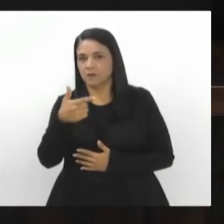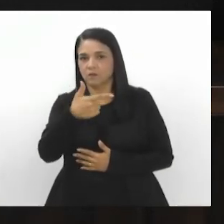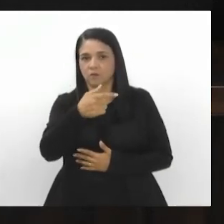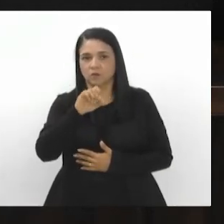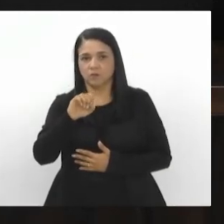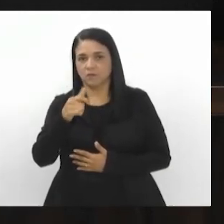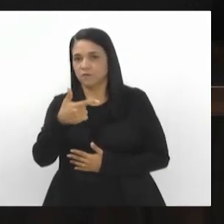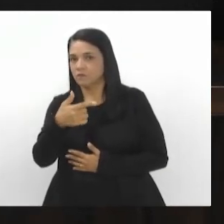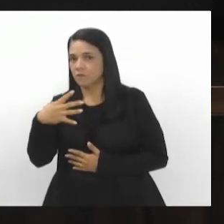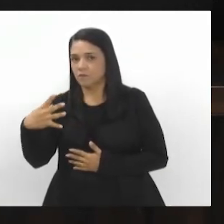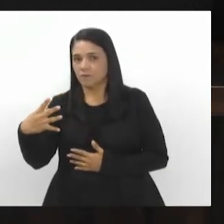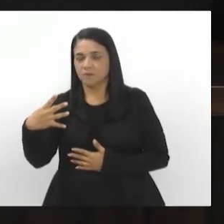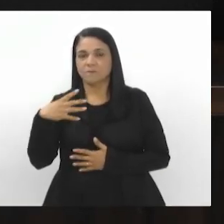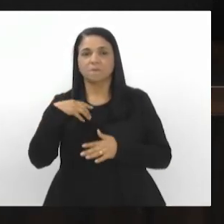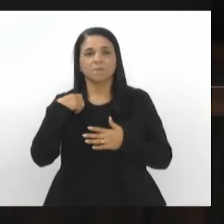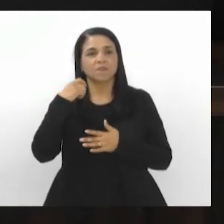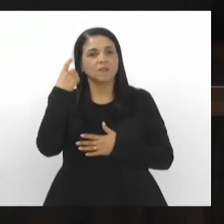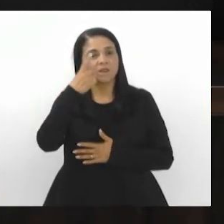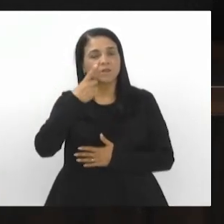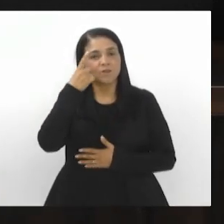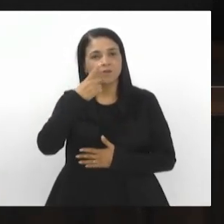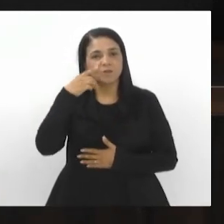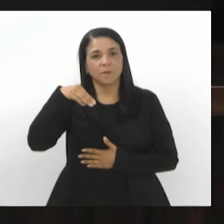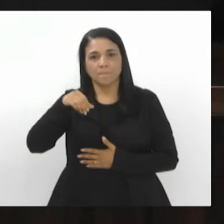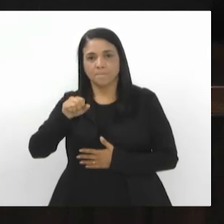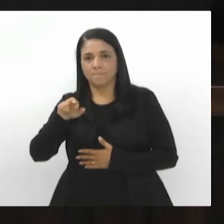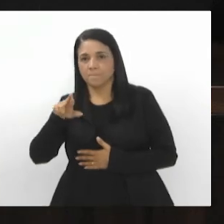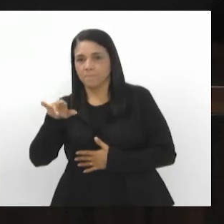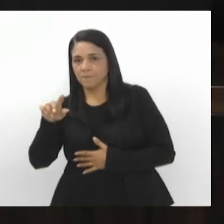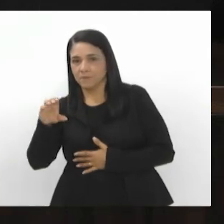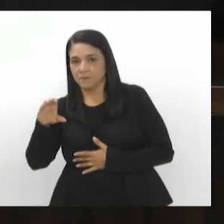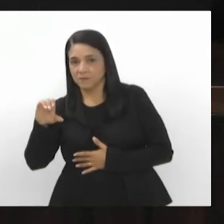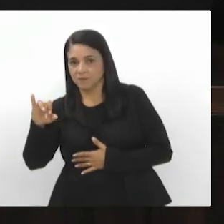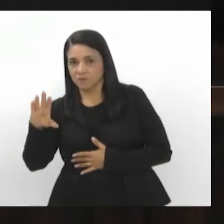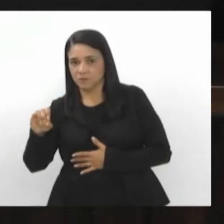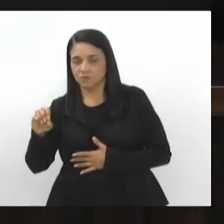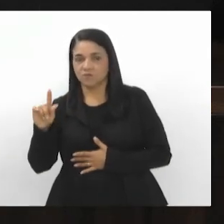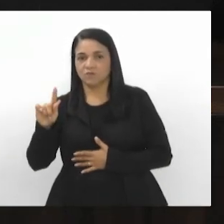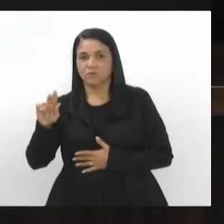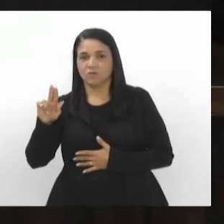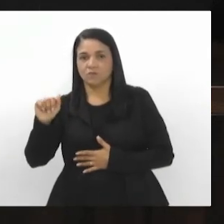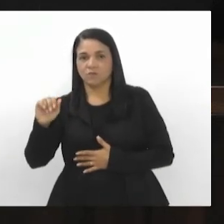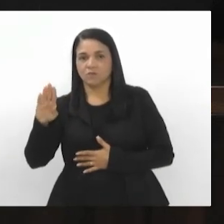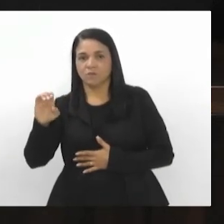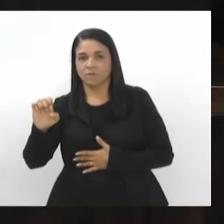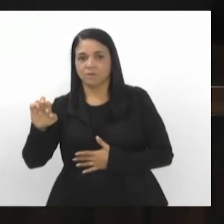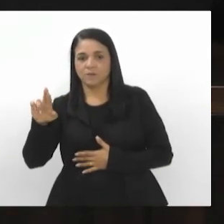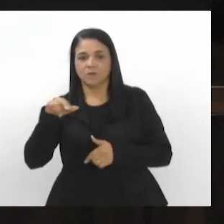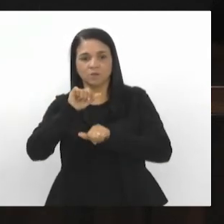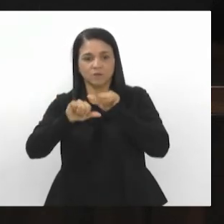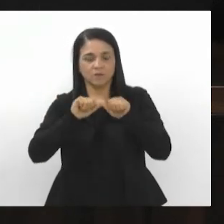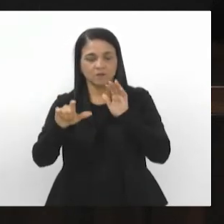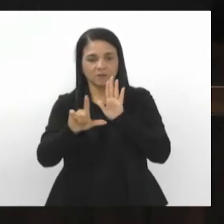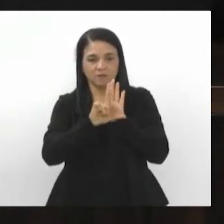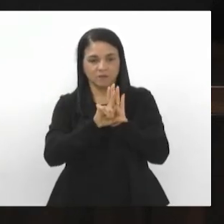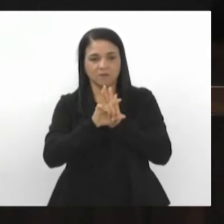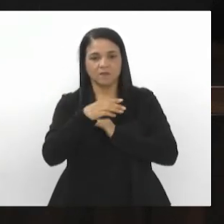4.393 de 2024, de autoria do deputado Márcio Gualberto, que altera a lei número